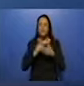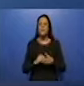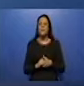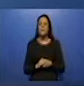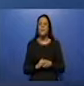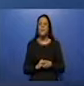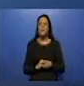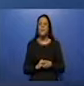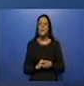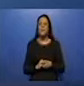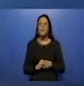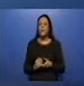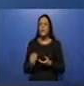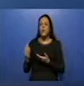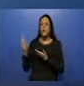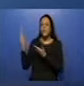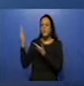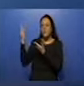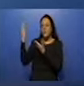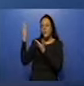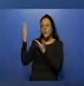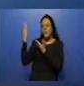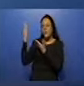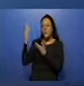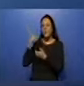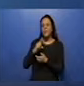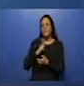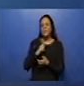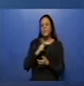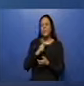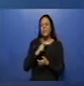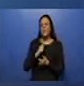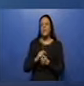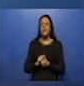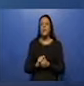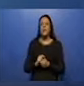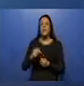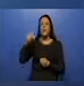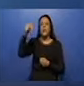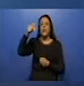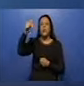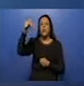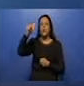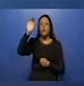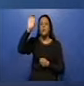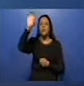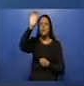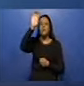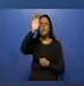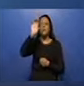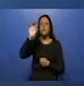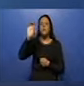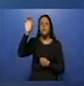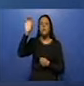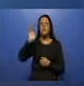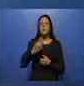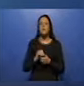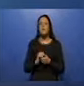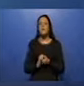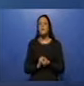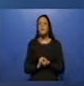Nesse slide, nós temos aqui a divisão da região nordeste, as subregiões. Vamos acompanhar.